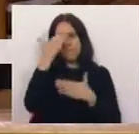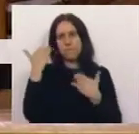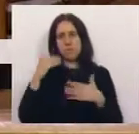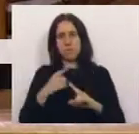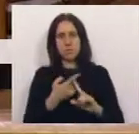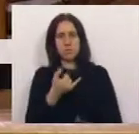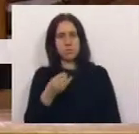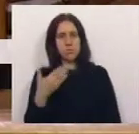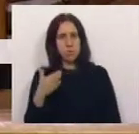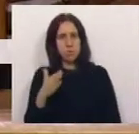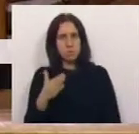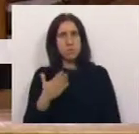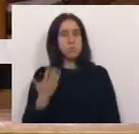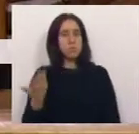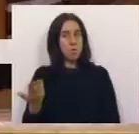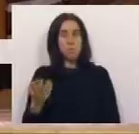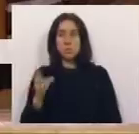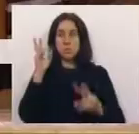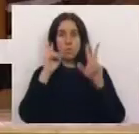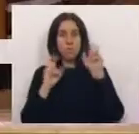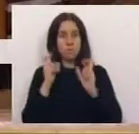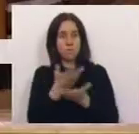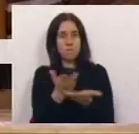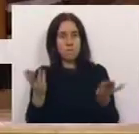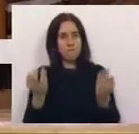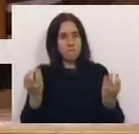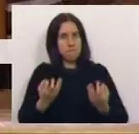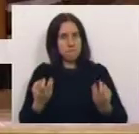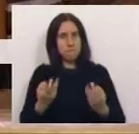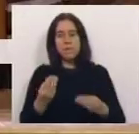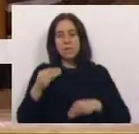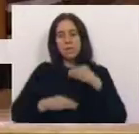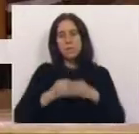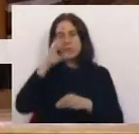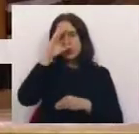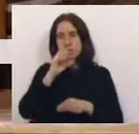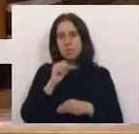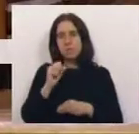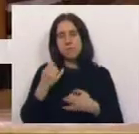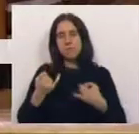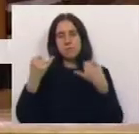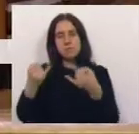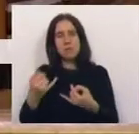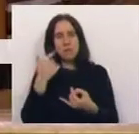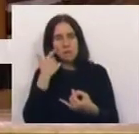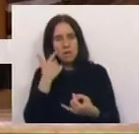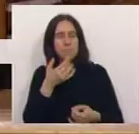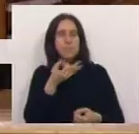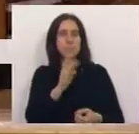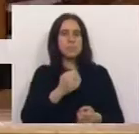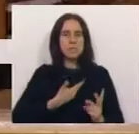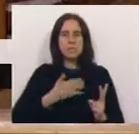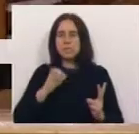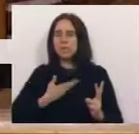de 2011, ou quem os ouvisse, logo após as eleições legislativas, PSD e CDS